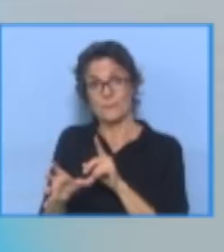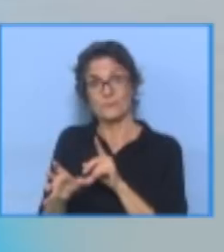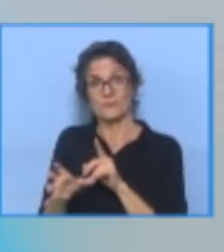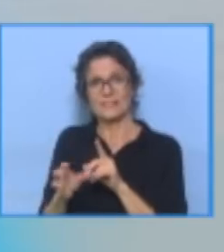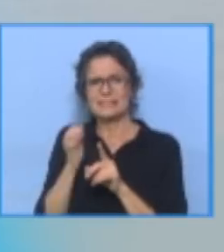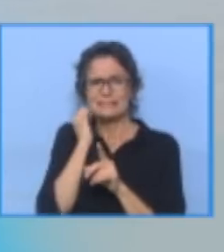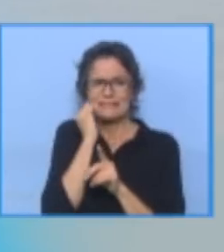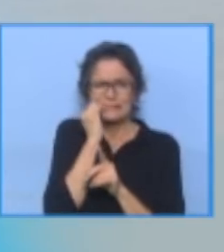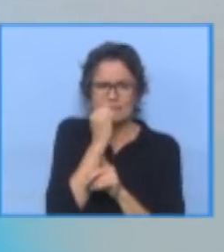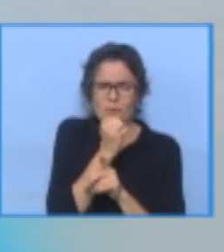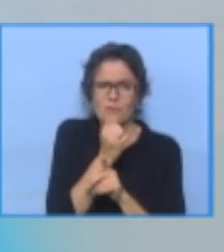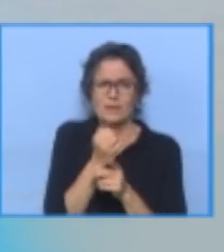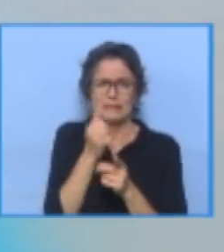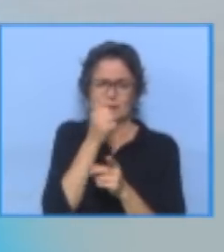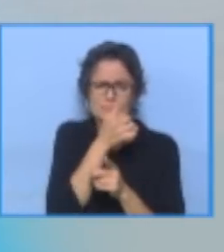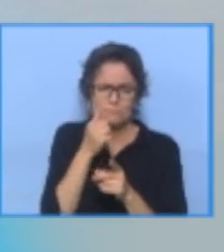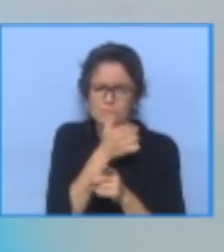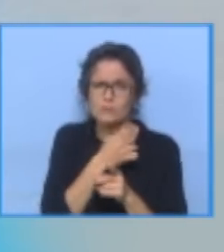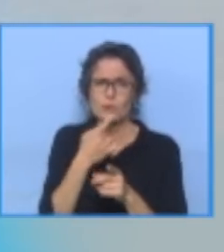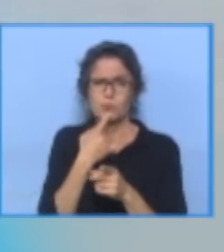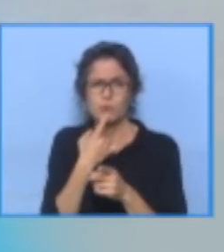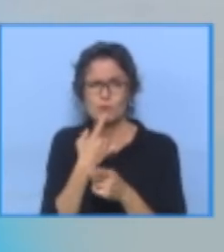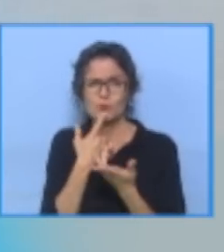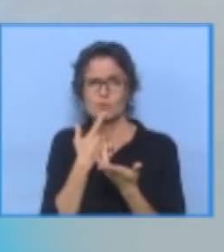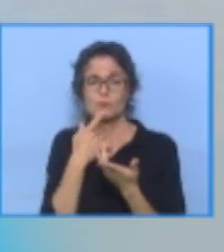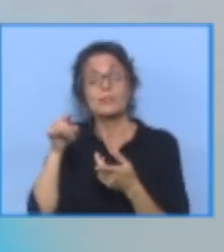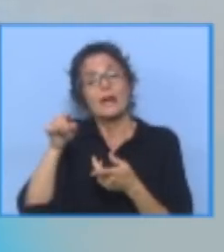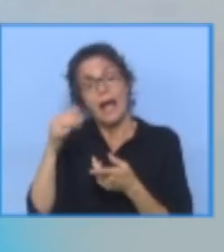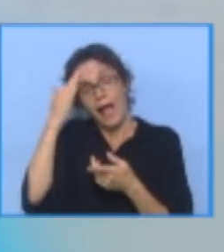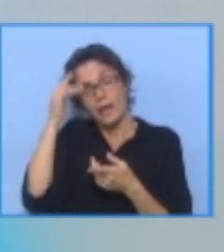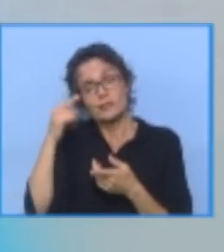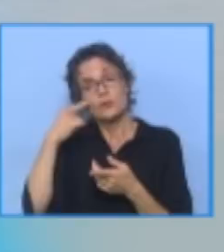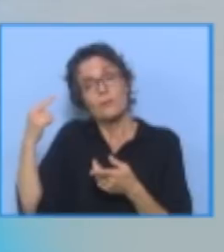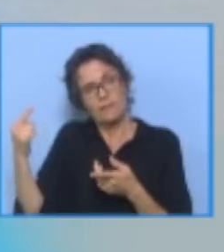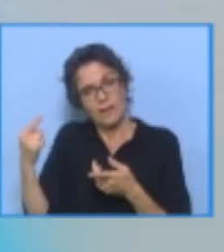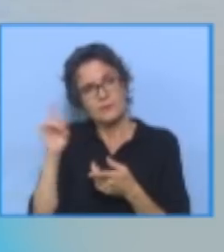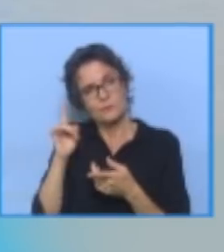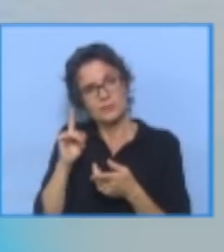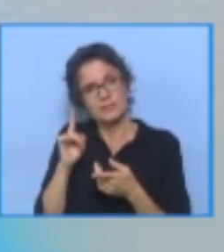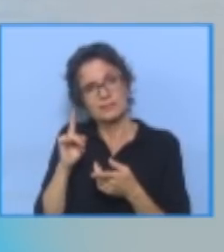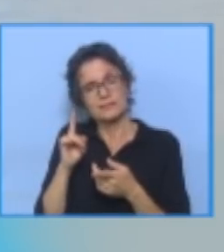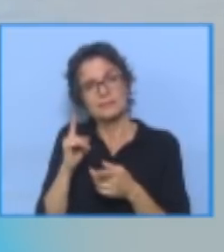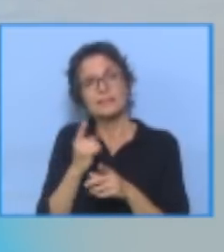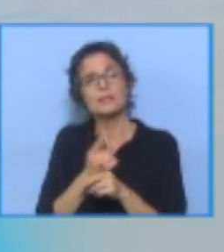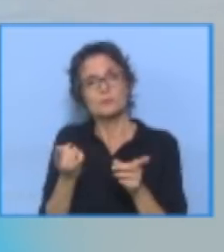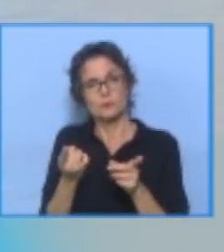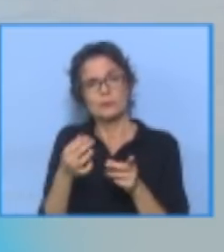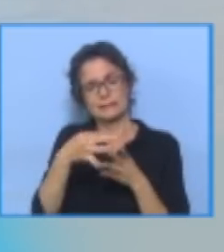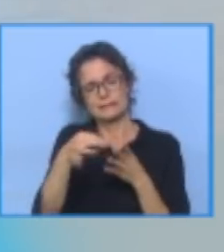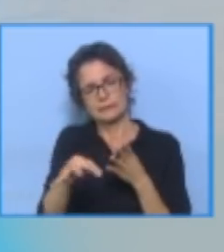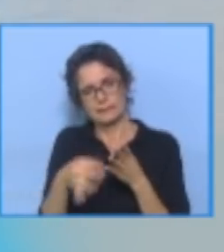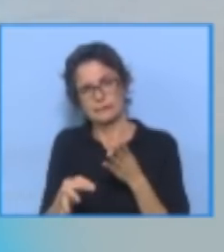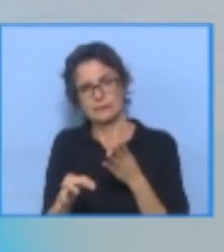E eu diria que não é só apenas uma visita histórica, como é também, tem algumas características